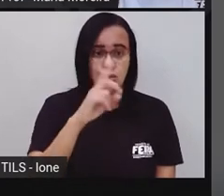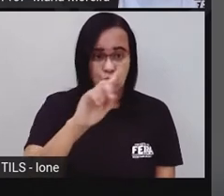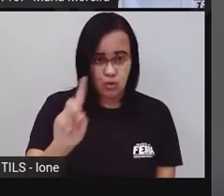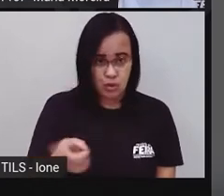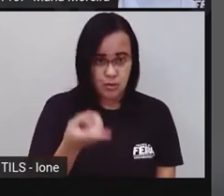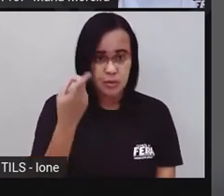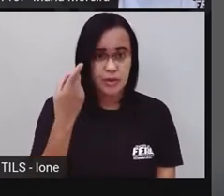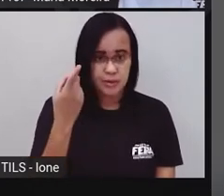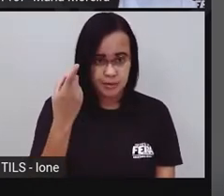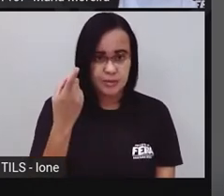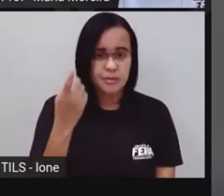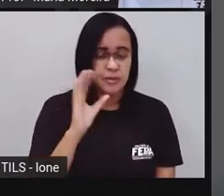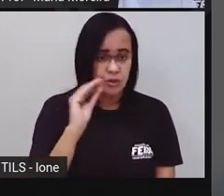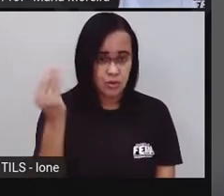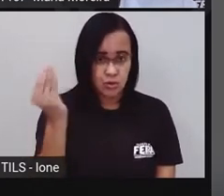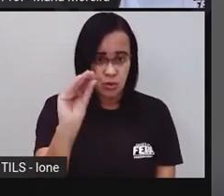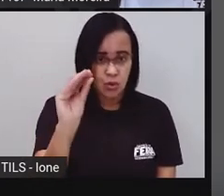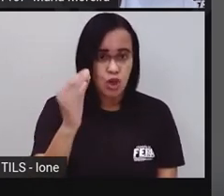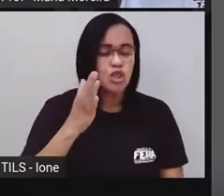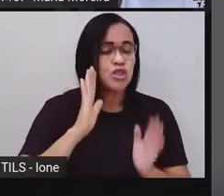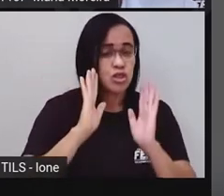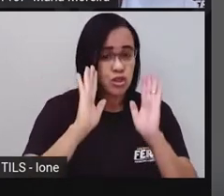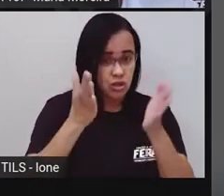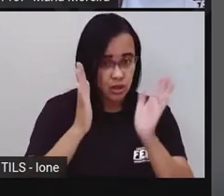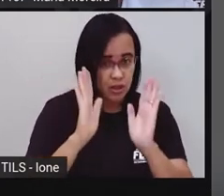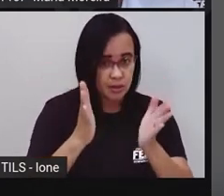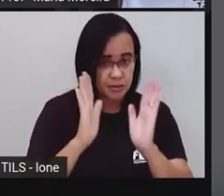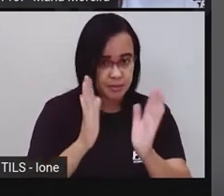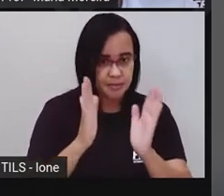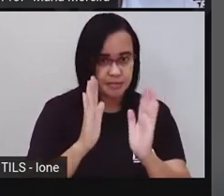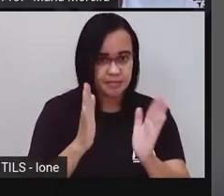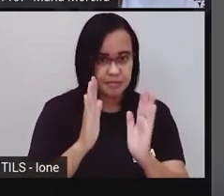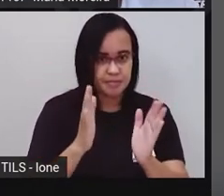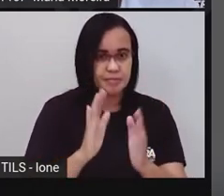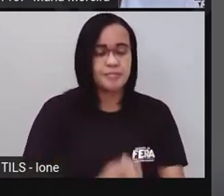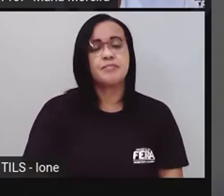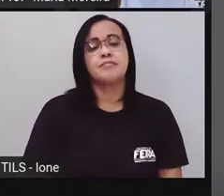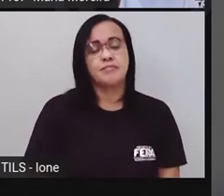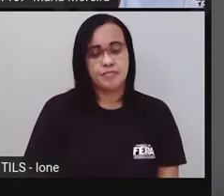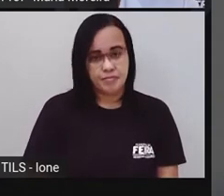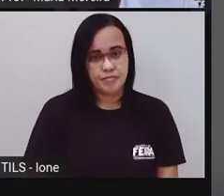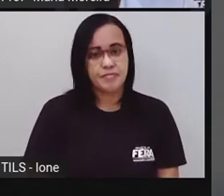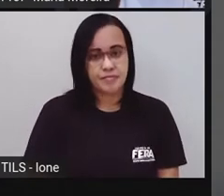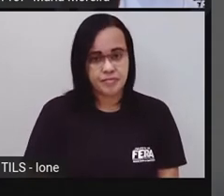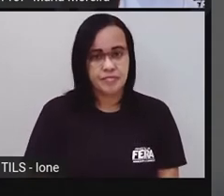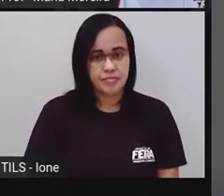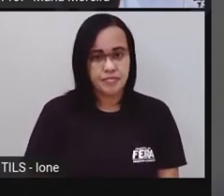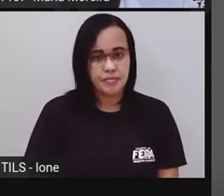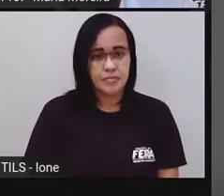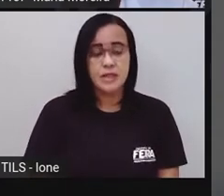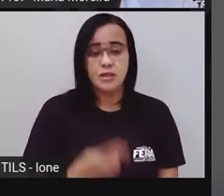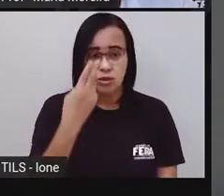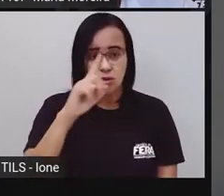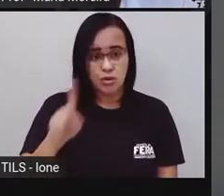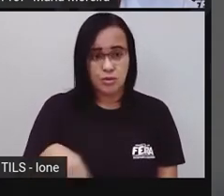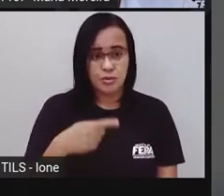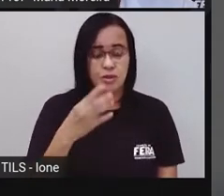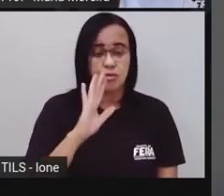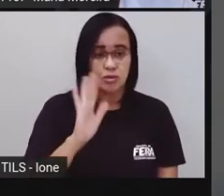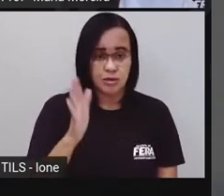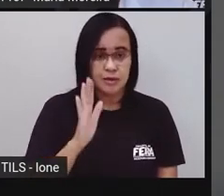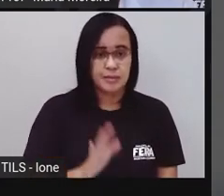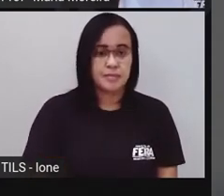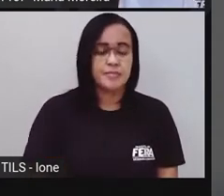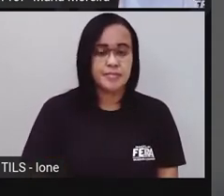a 2 mil Então isso até a prova mudar aqui dois mil certo